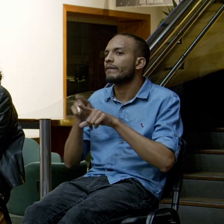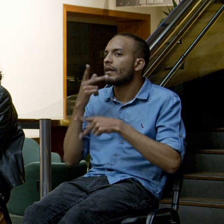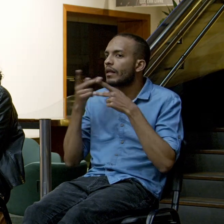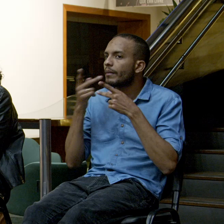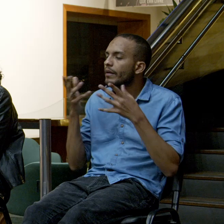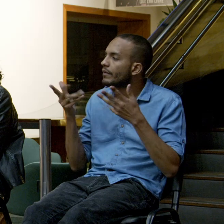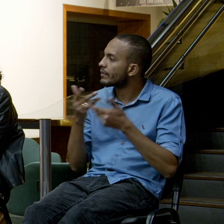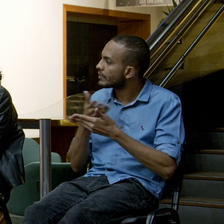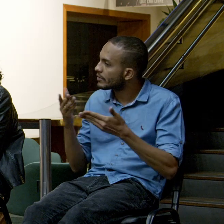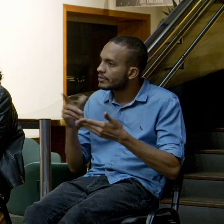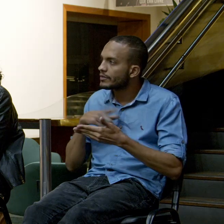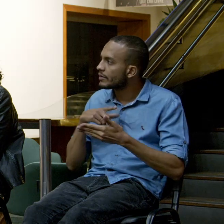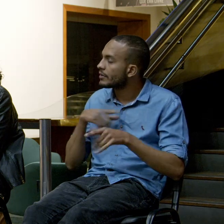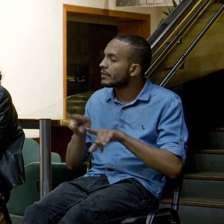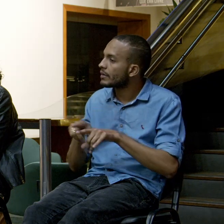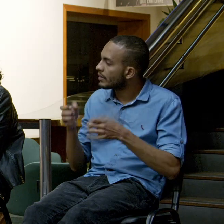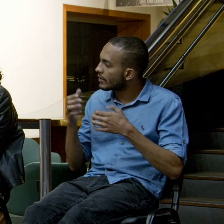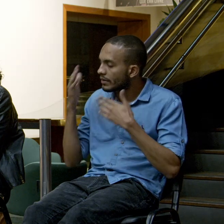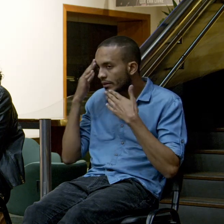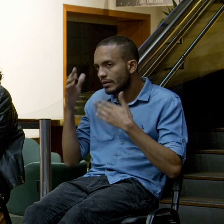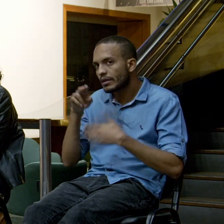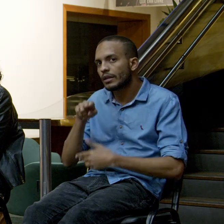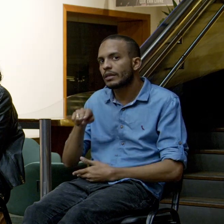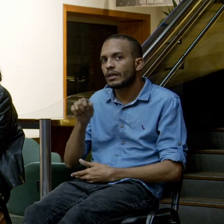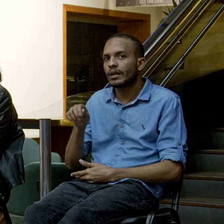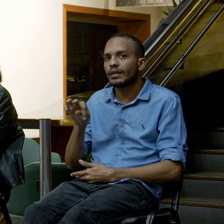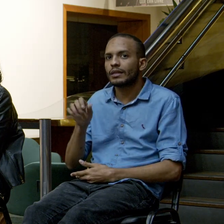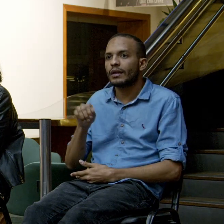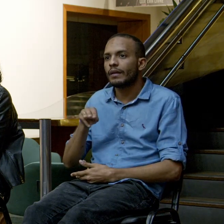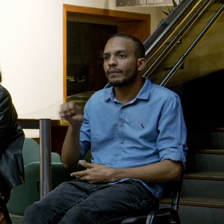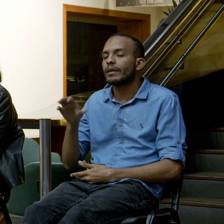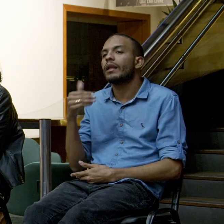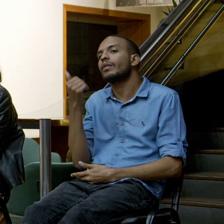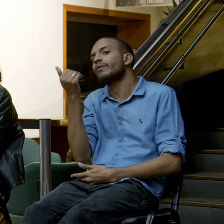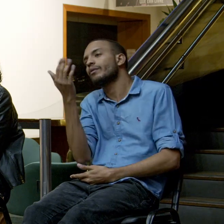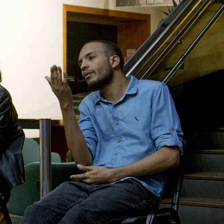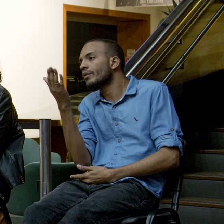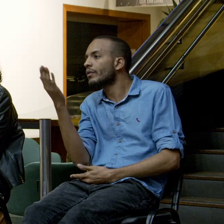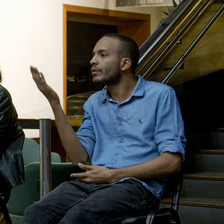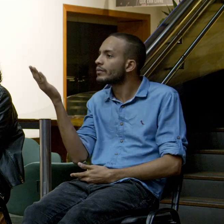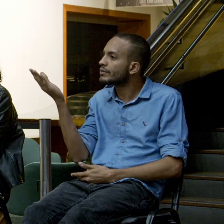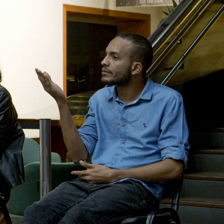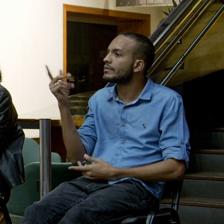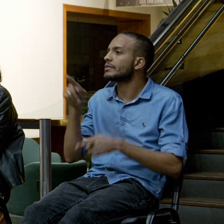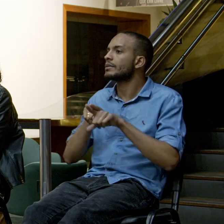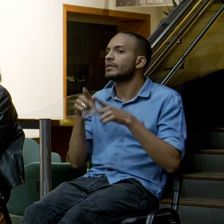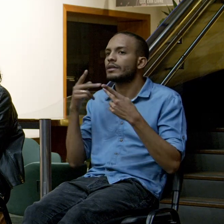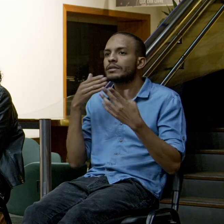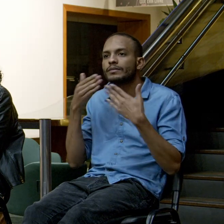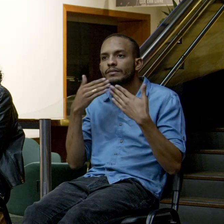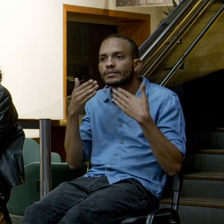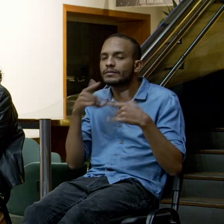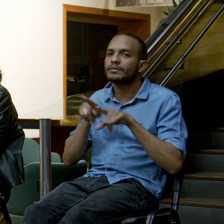vocês trouxeram. Queria também agradecer a Natami, que está lá no fundo, que participou ativamente desse diálogo